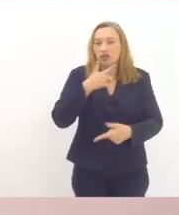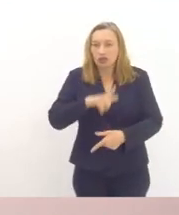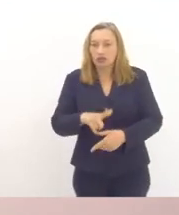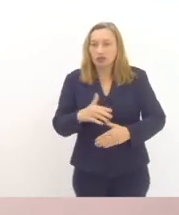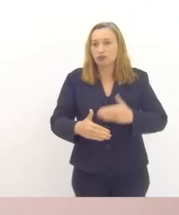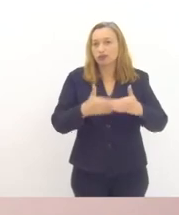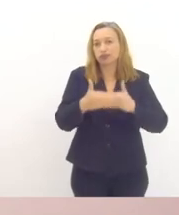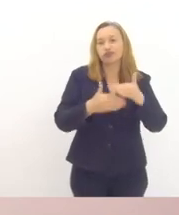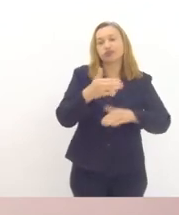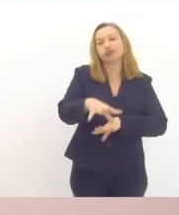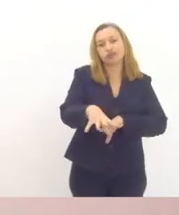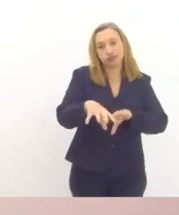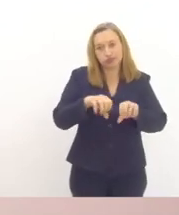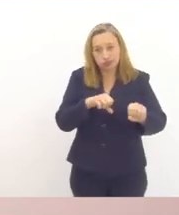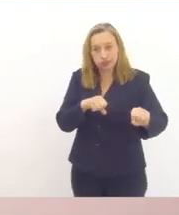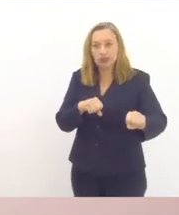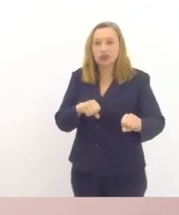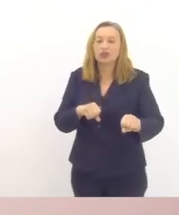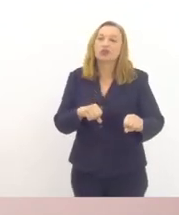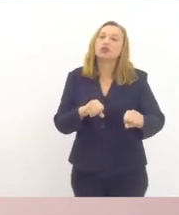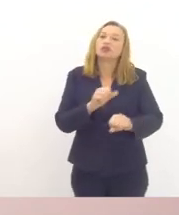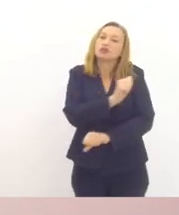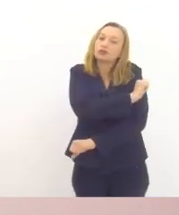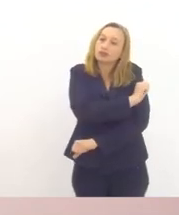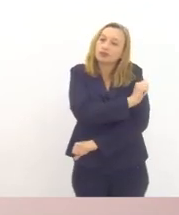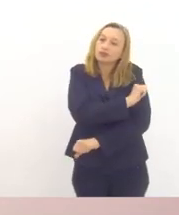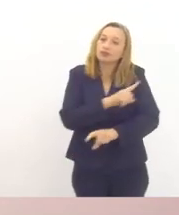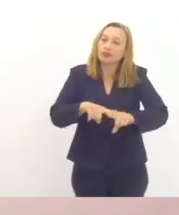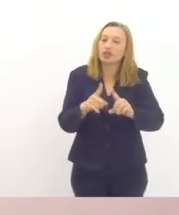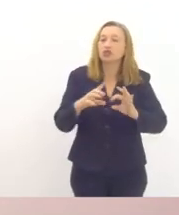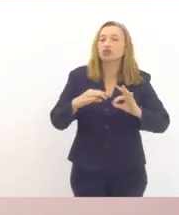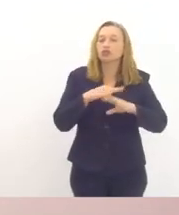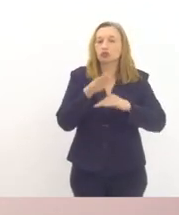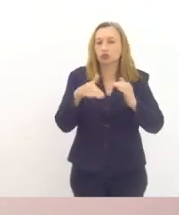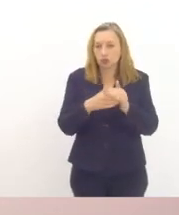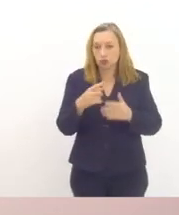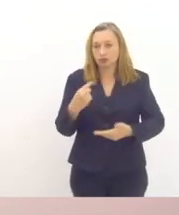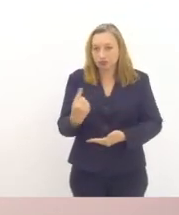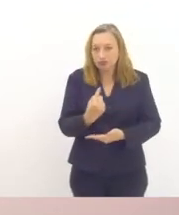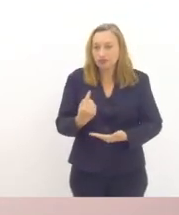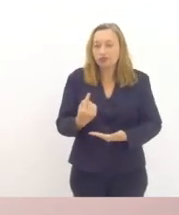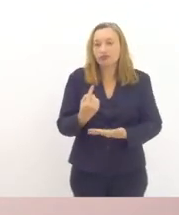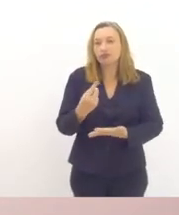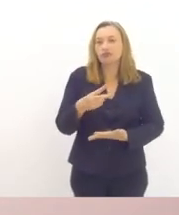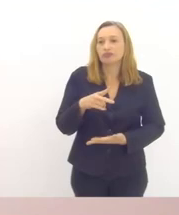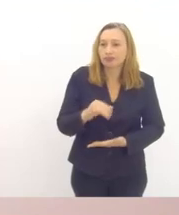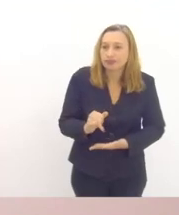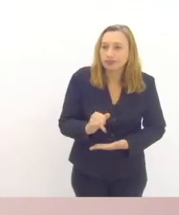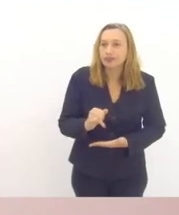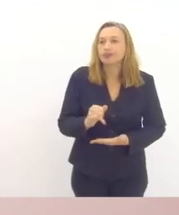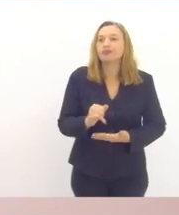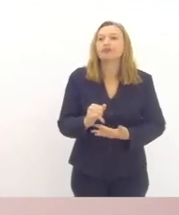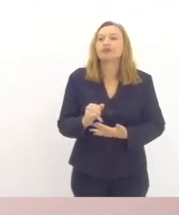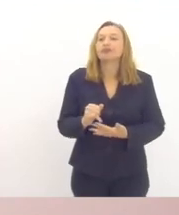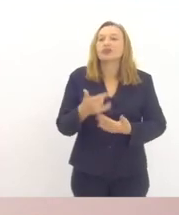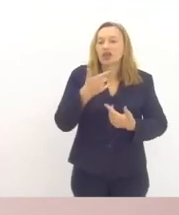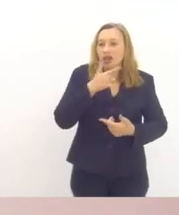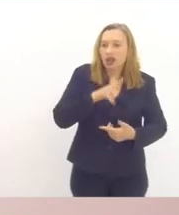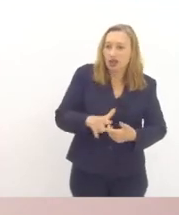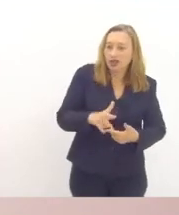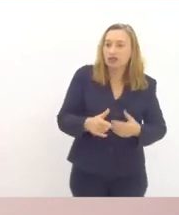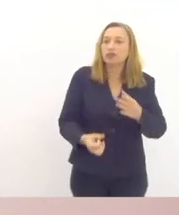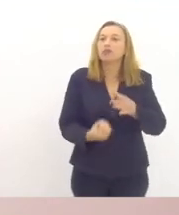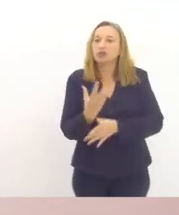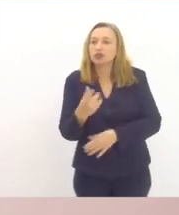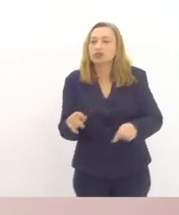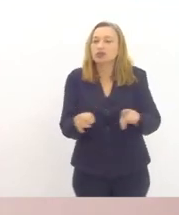avançando na formação dos estudantes, mas de todos nós, não é? A gente vai, através das línguas, produzindo